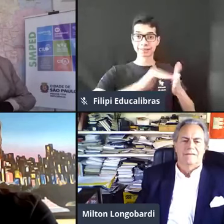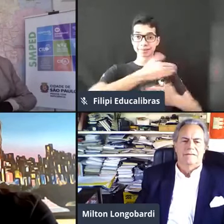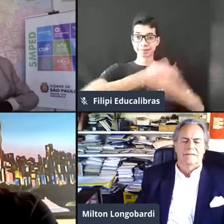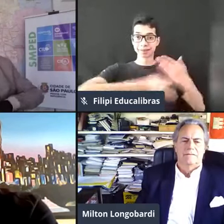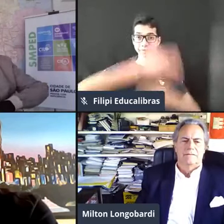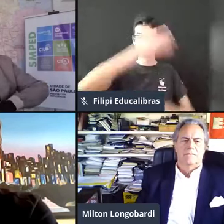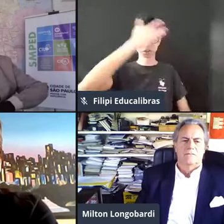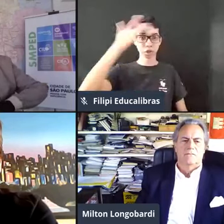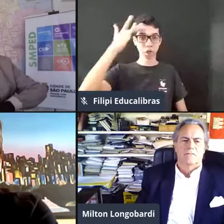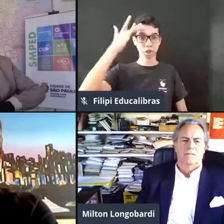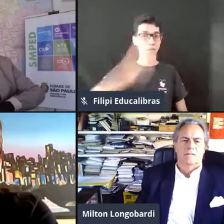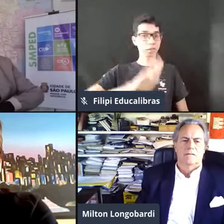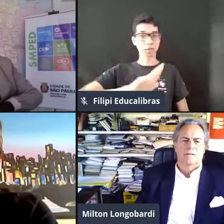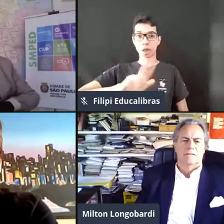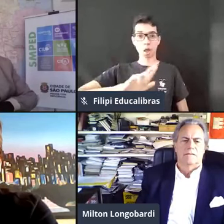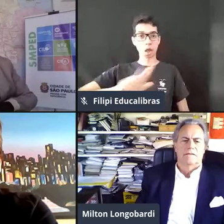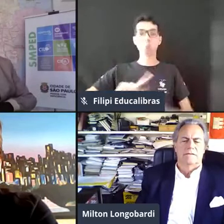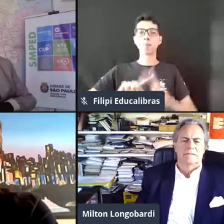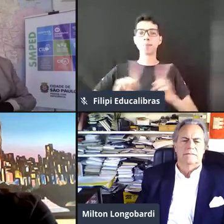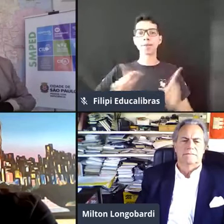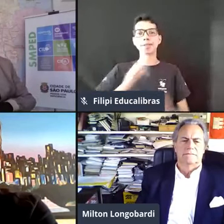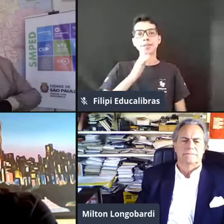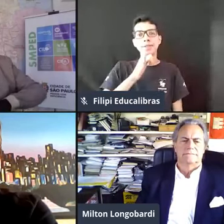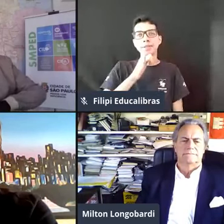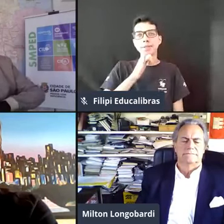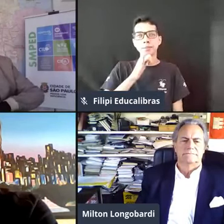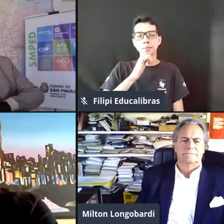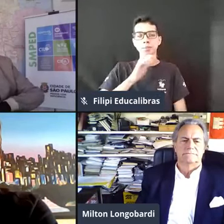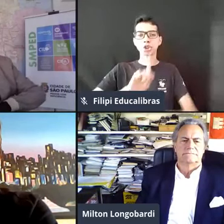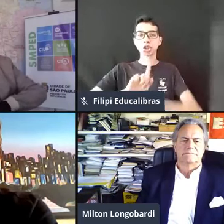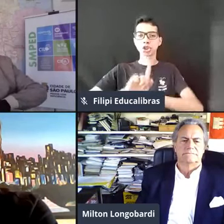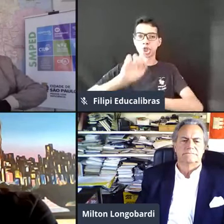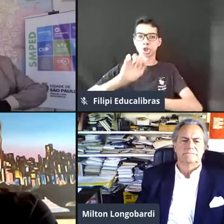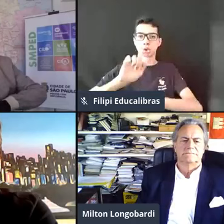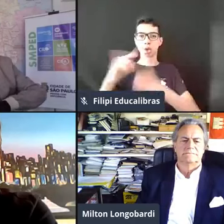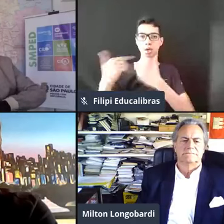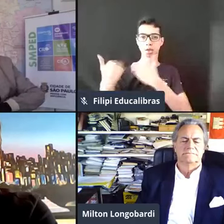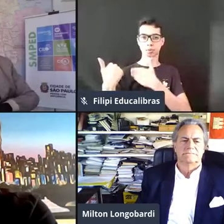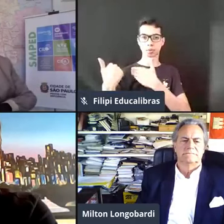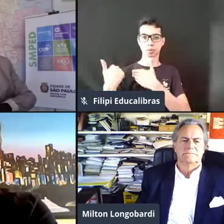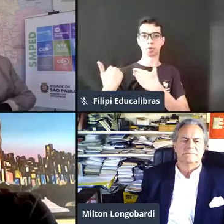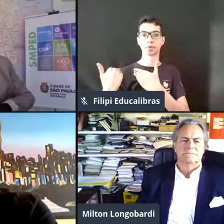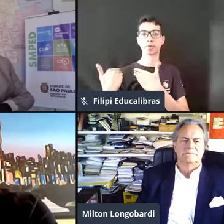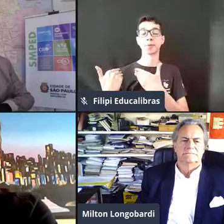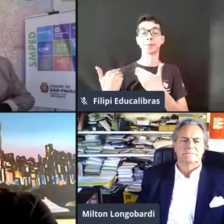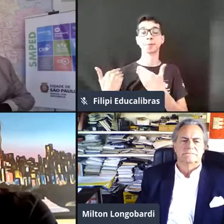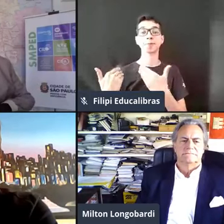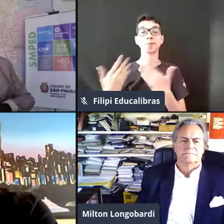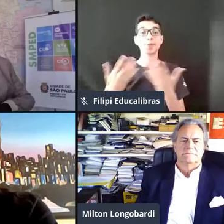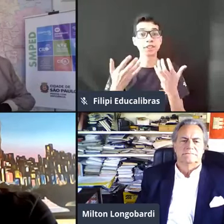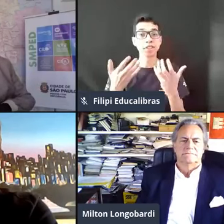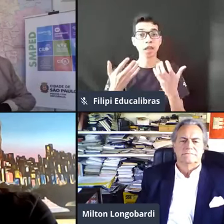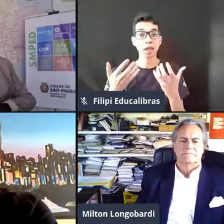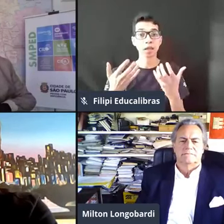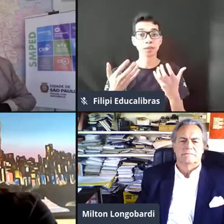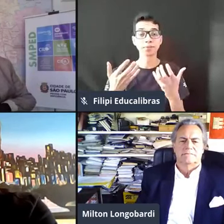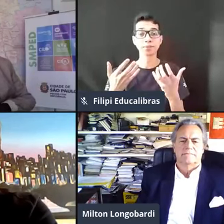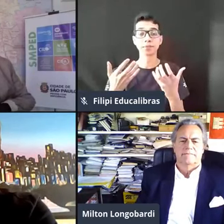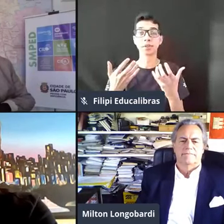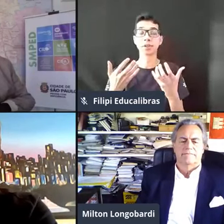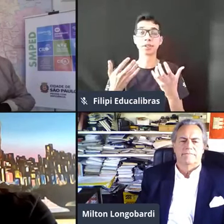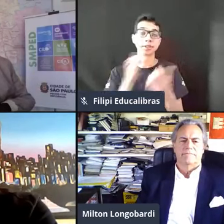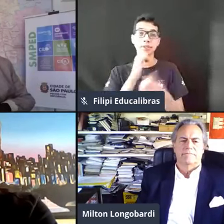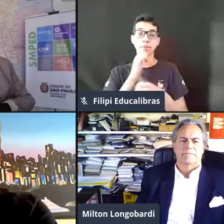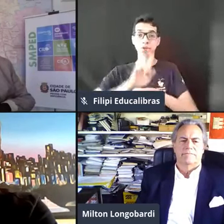que eu pudesse, como gestor e reconhecido, com uma boa gestão reconhecida que a gente